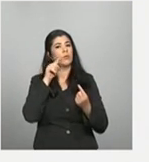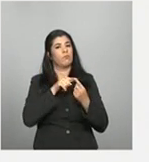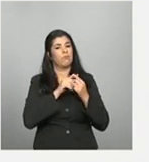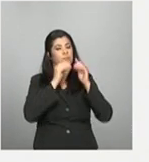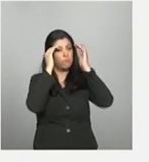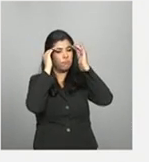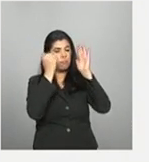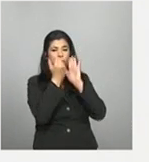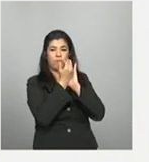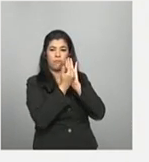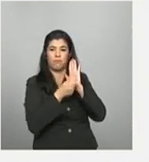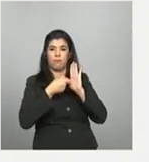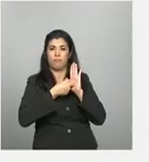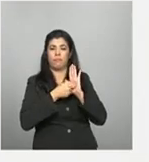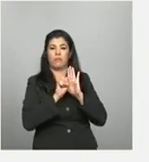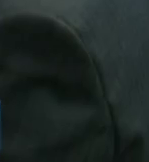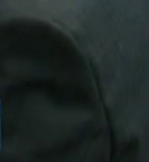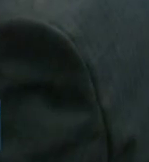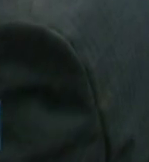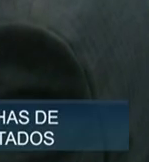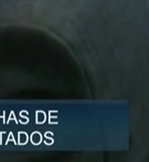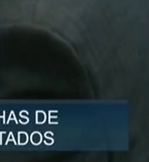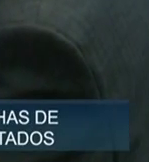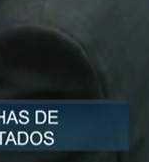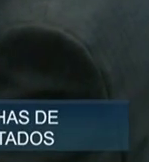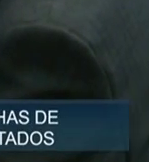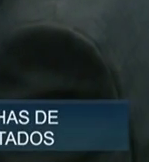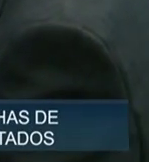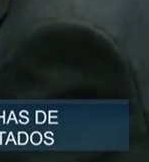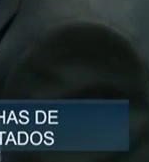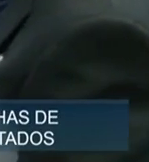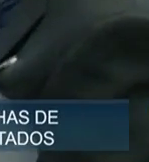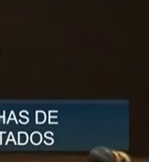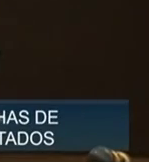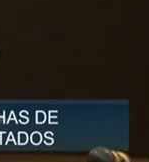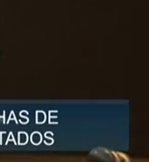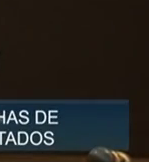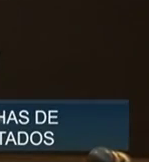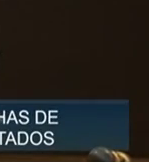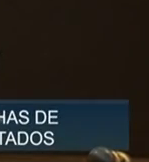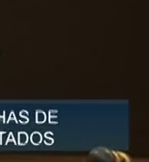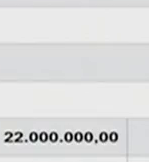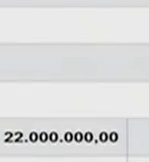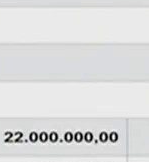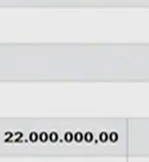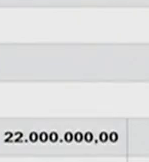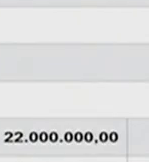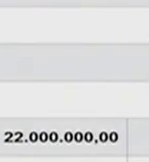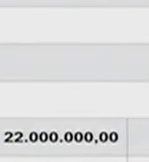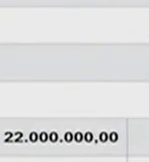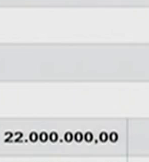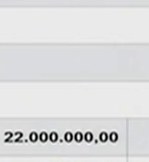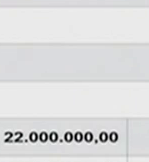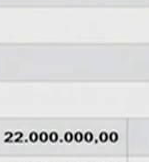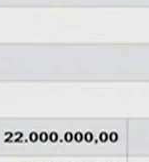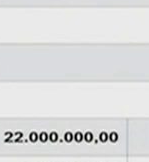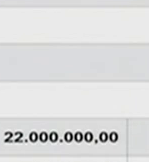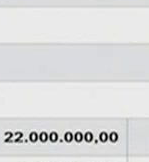as exigências do edital. Em seguida, darei início ao leilão do lote G. Você